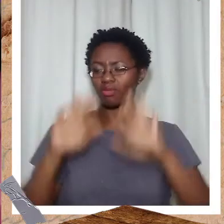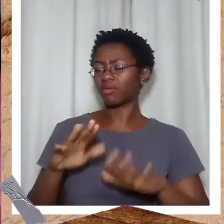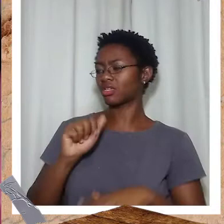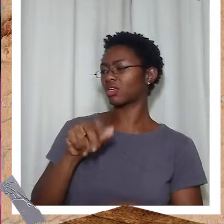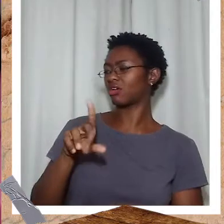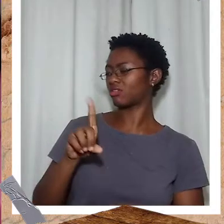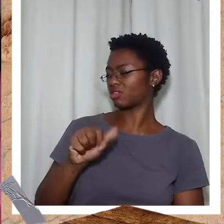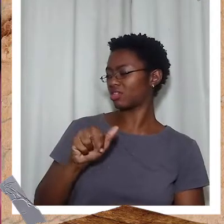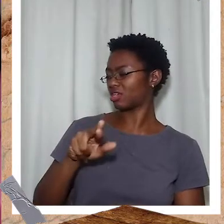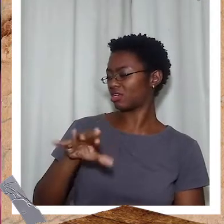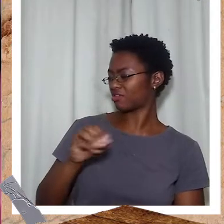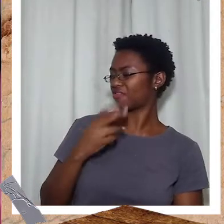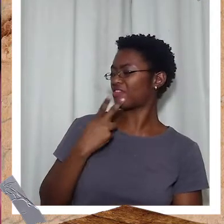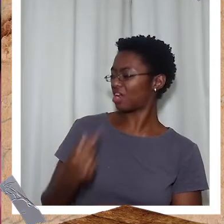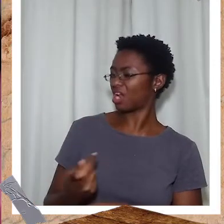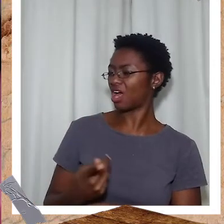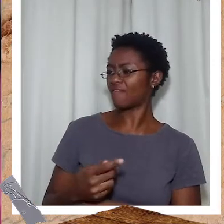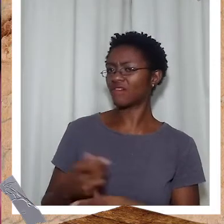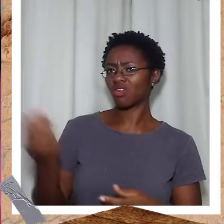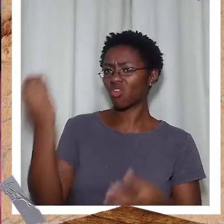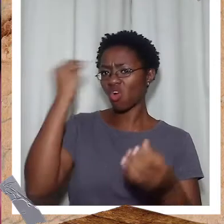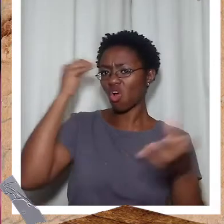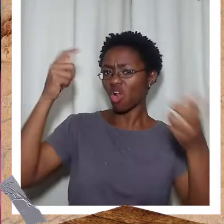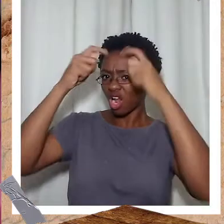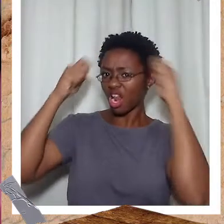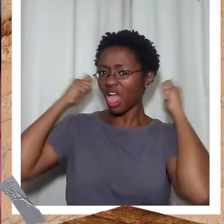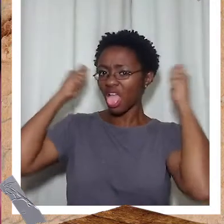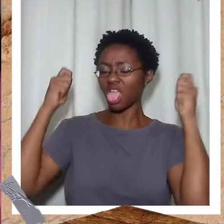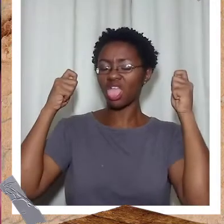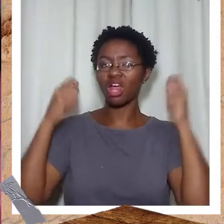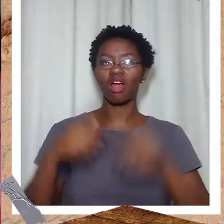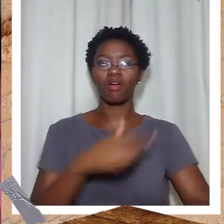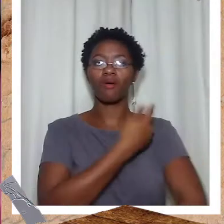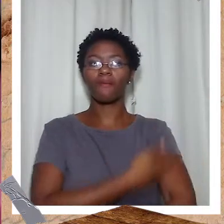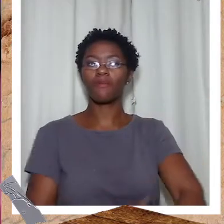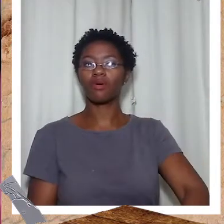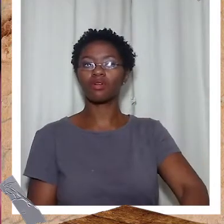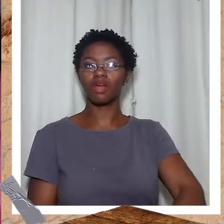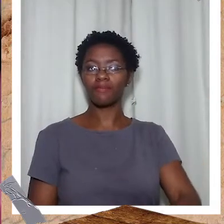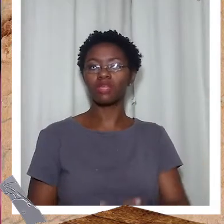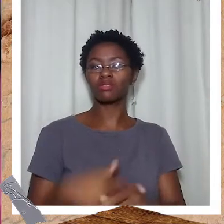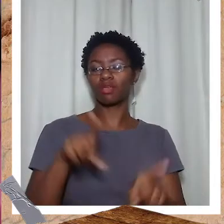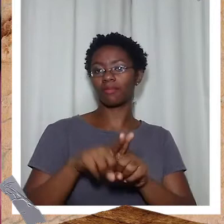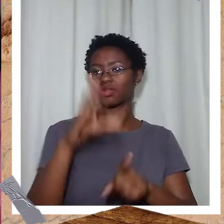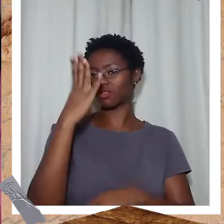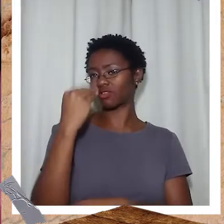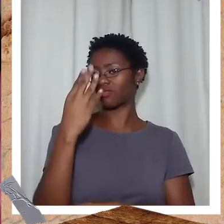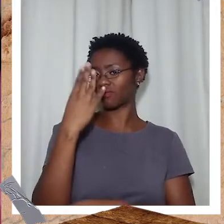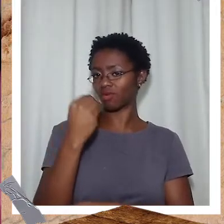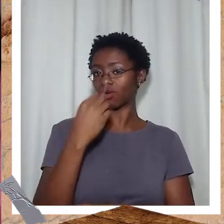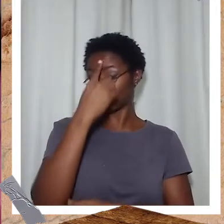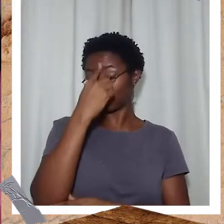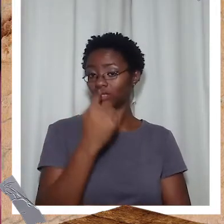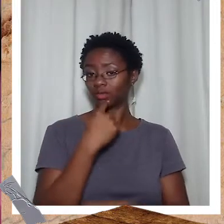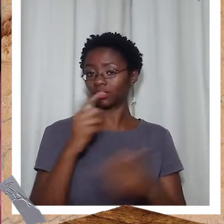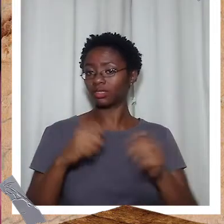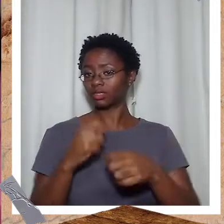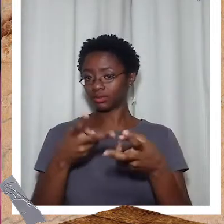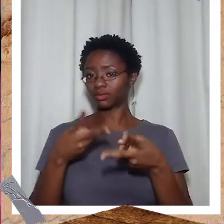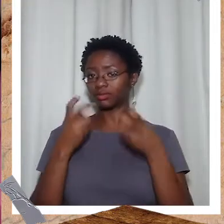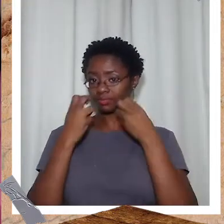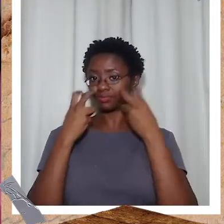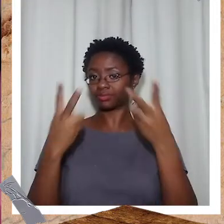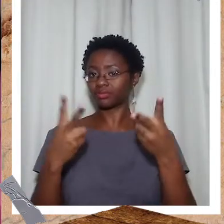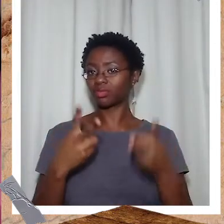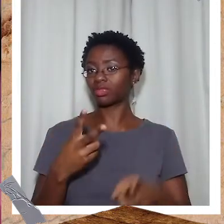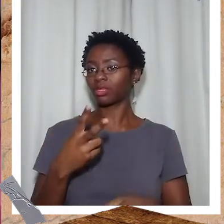A Carolina tem que se comportar de alguma forma para tirar as fotos. A gente vê muito nas imagens, dá para ver essa ser